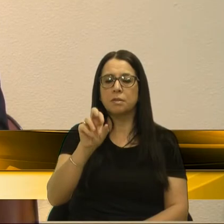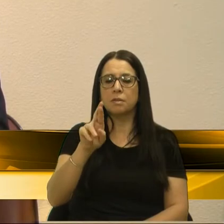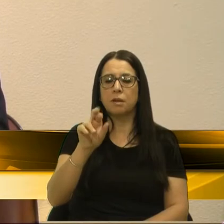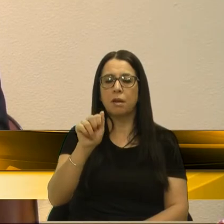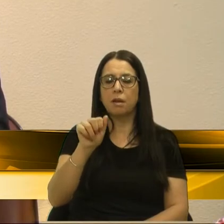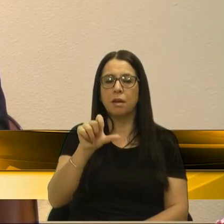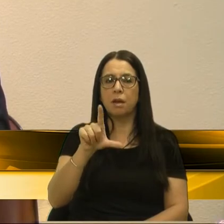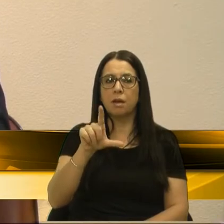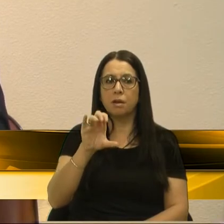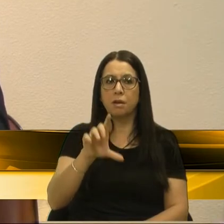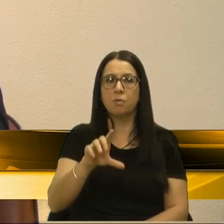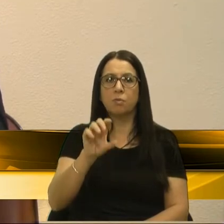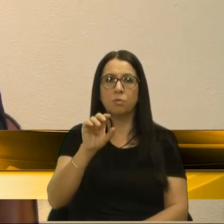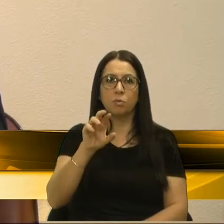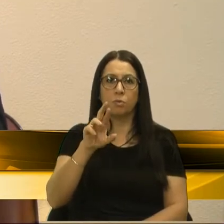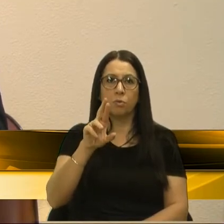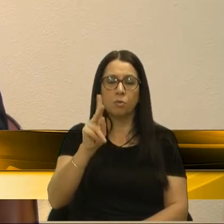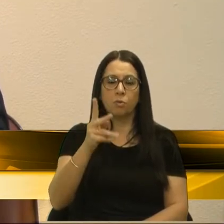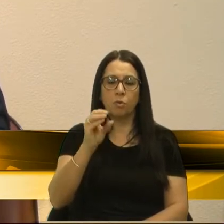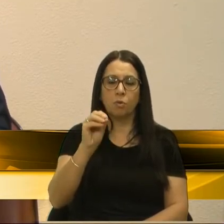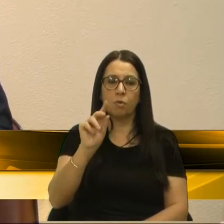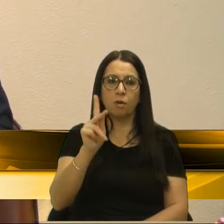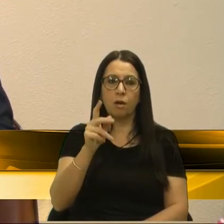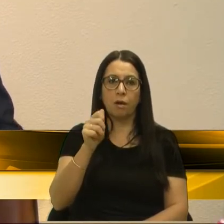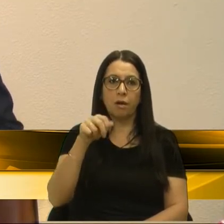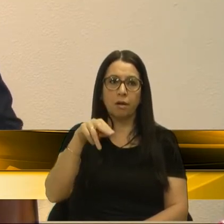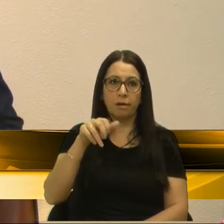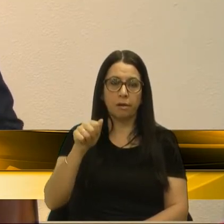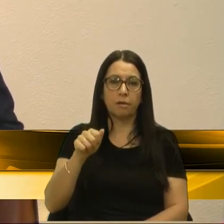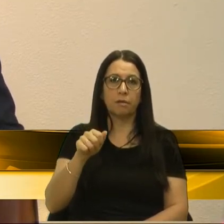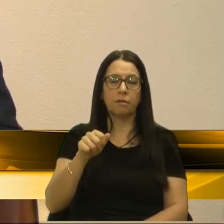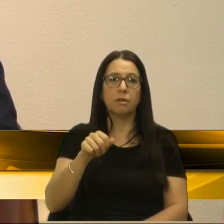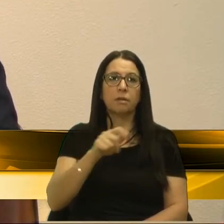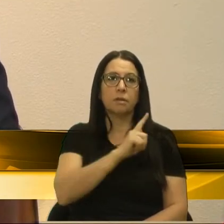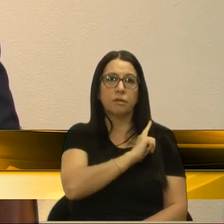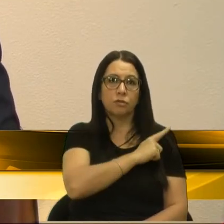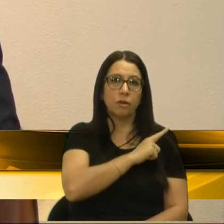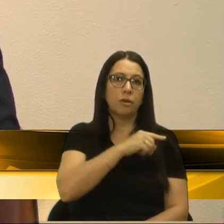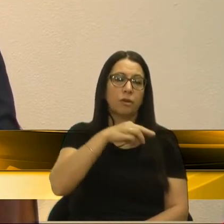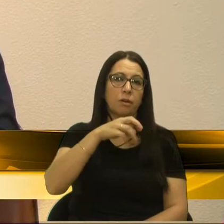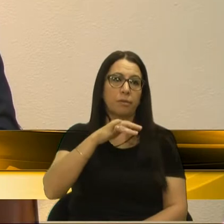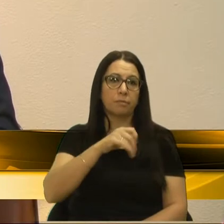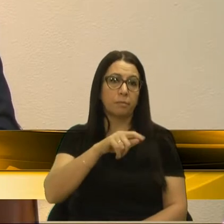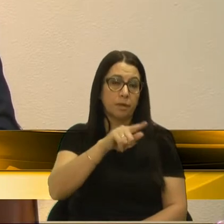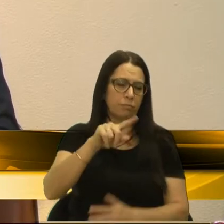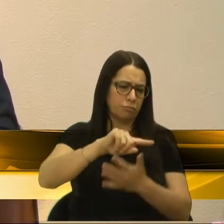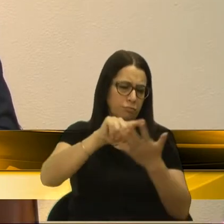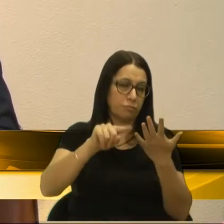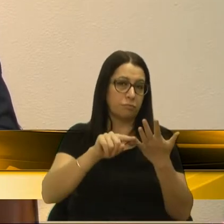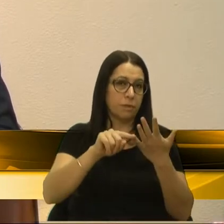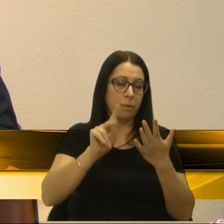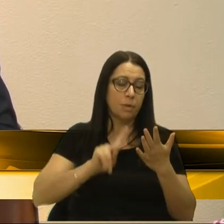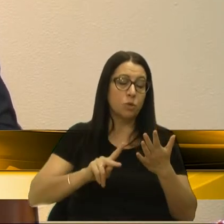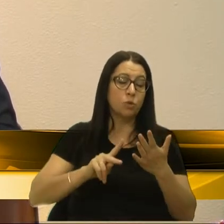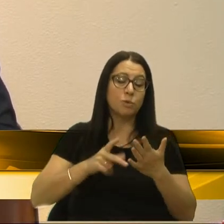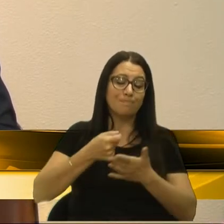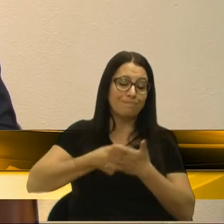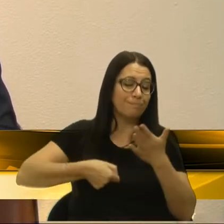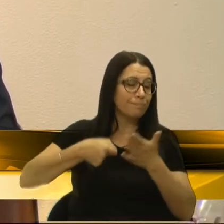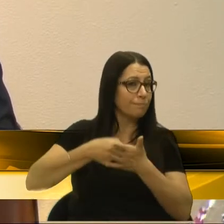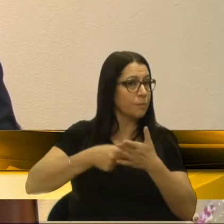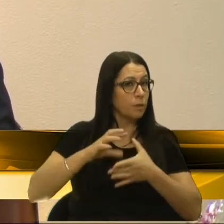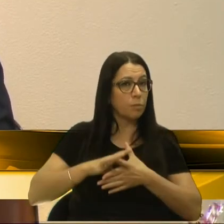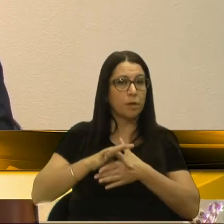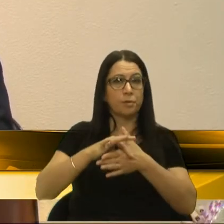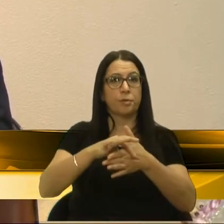e Fabian, e o genro Fernando e também a nora Maria. Dona Angelina era uma lutadora, uma